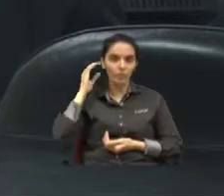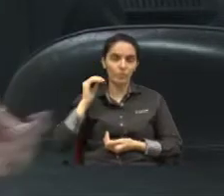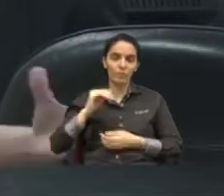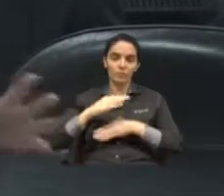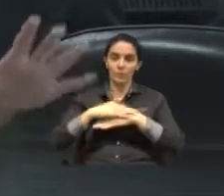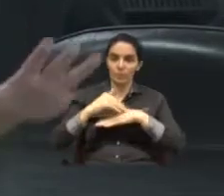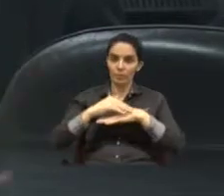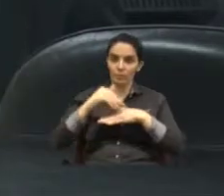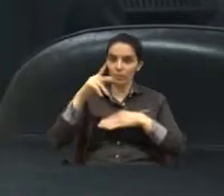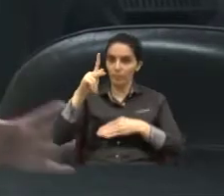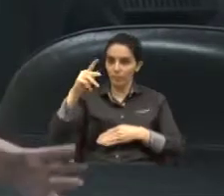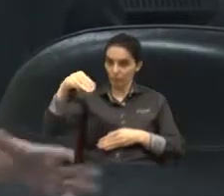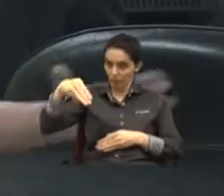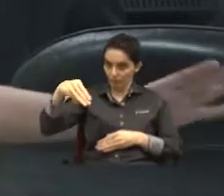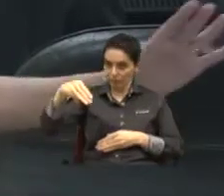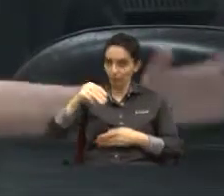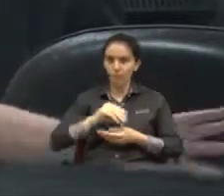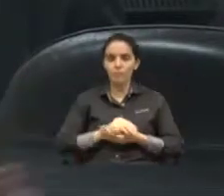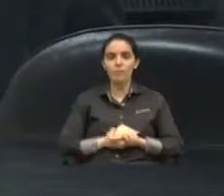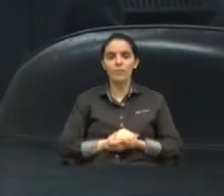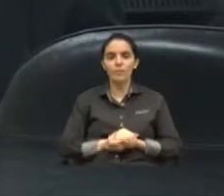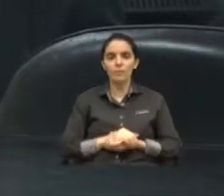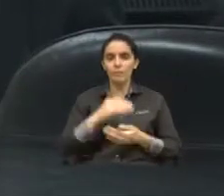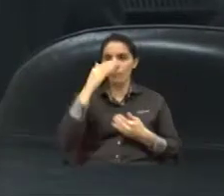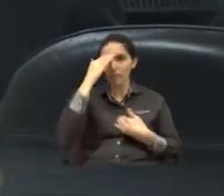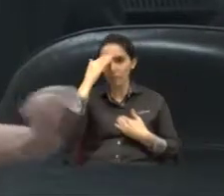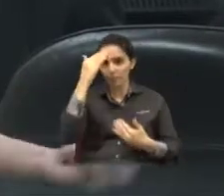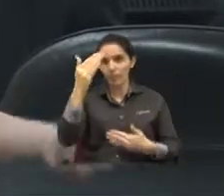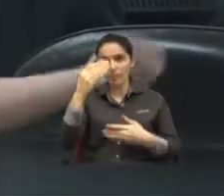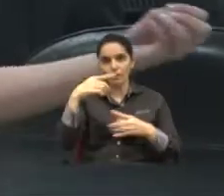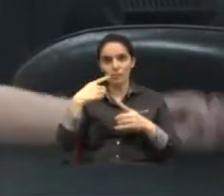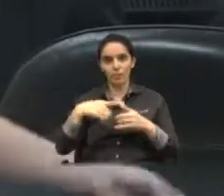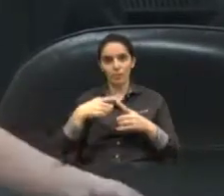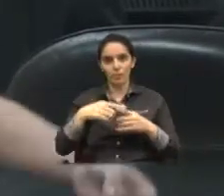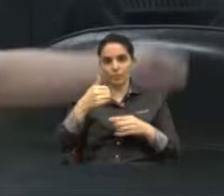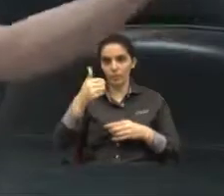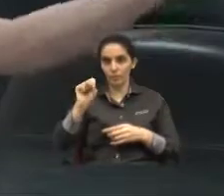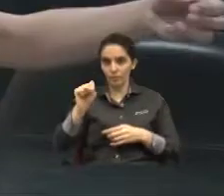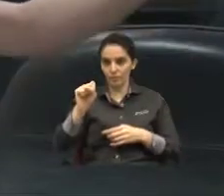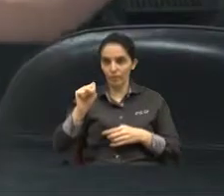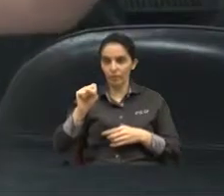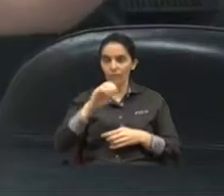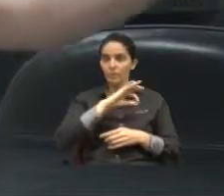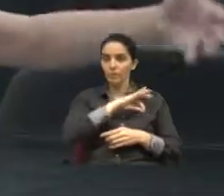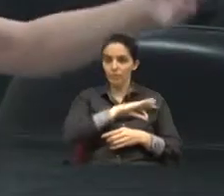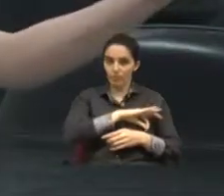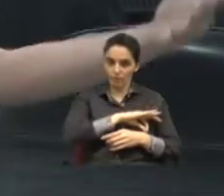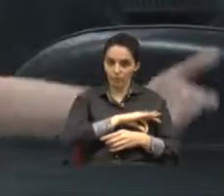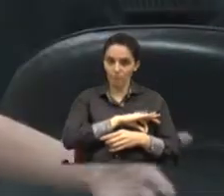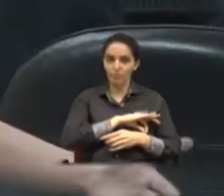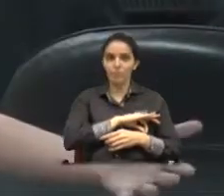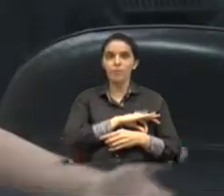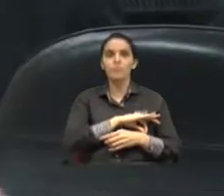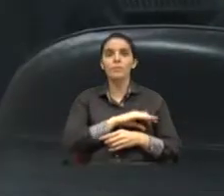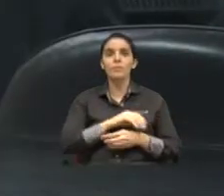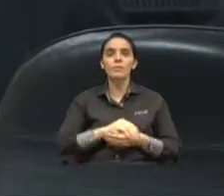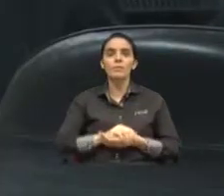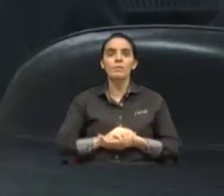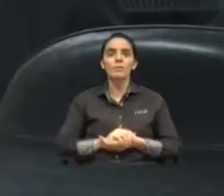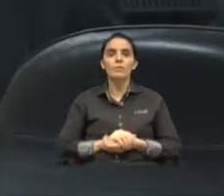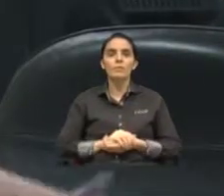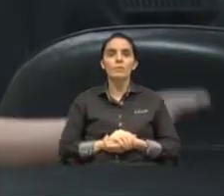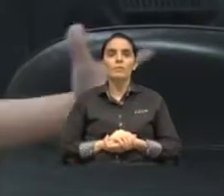Militar, porque eu estou viva, graças a Deus, e a operação bem-sucedida de 18 policiais que arriscaram a vida no exercício da